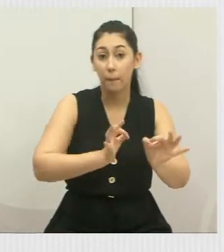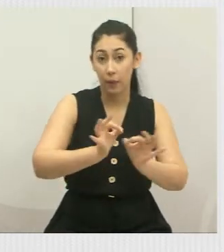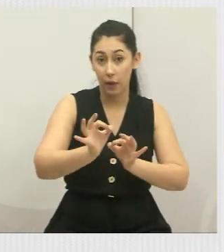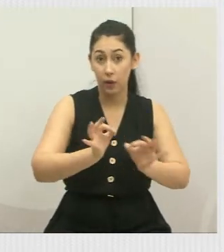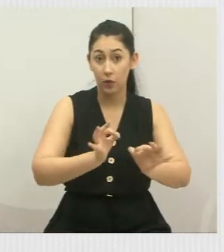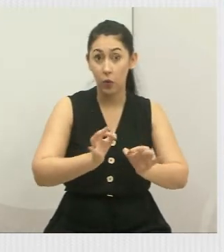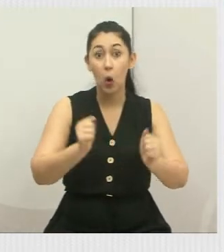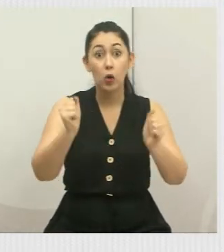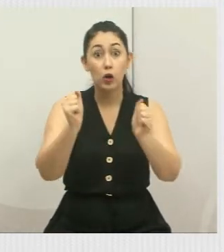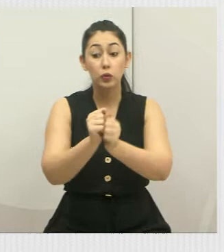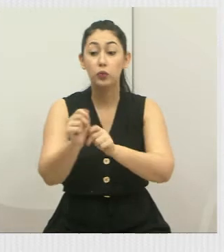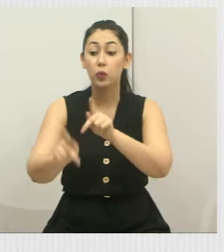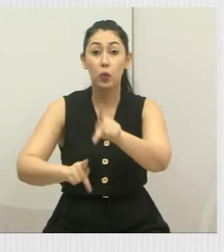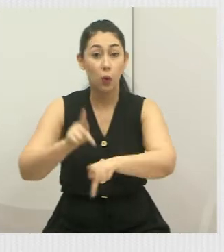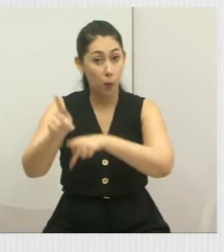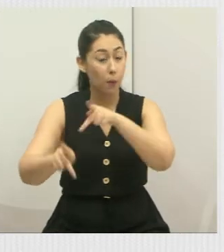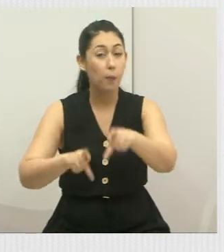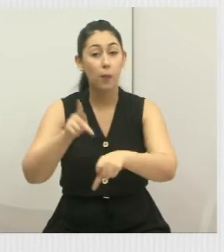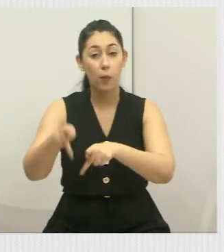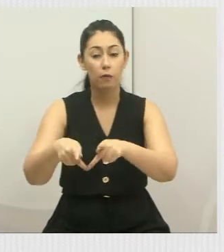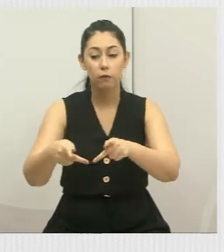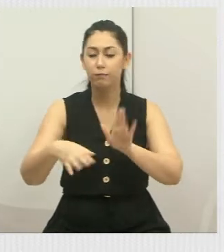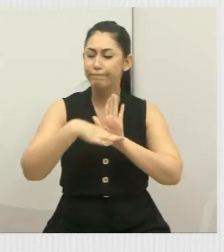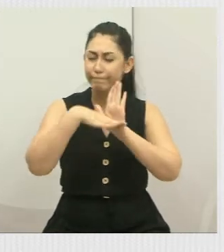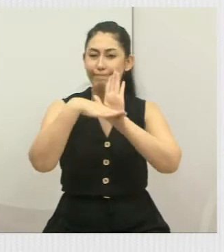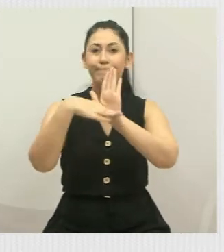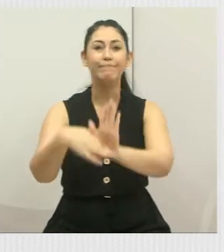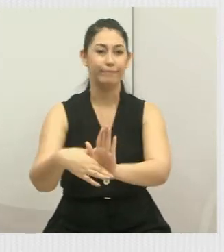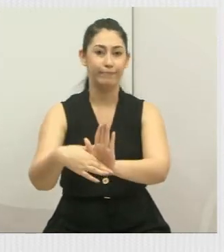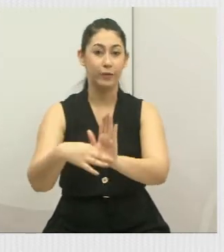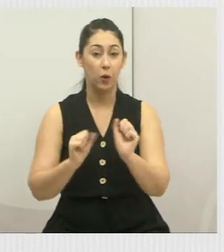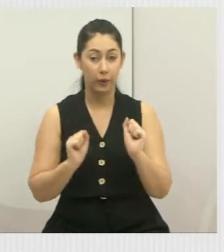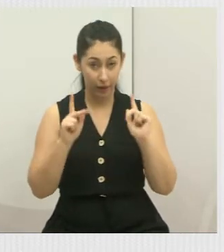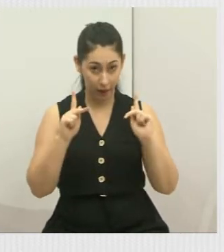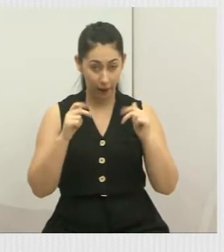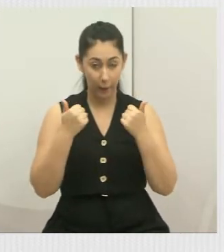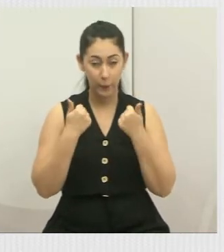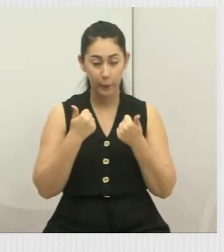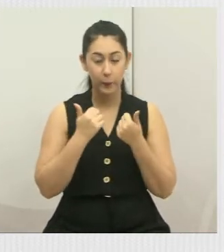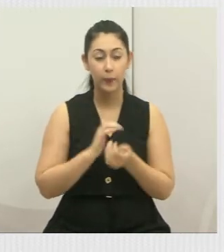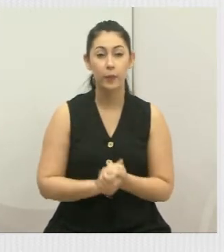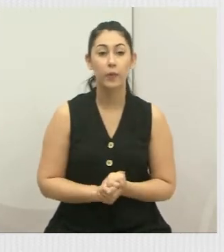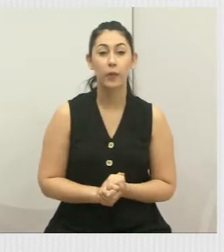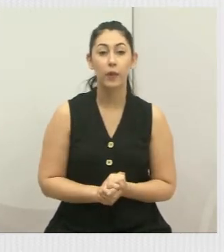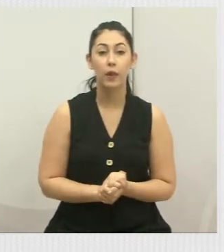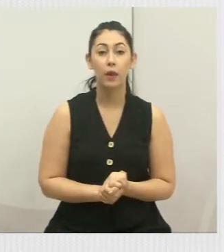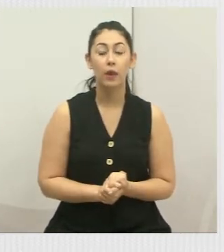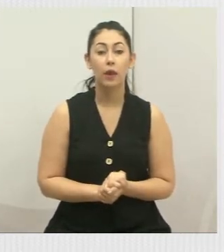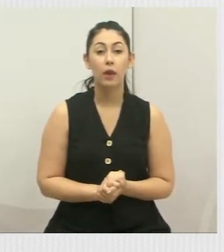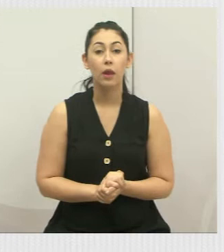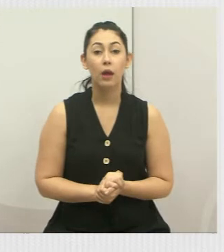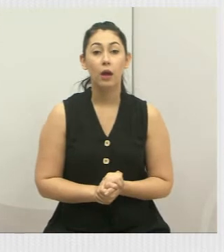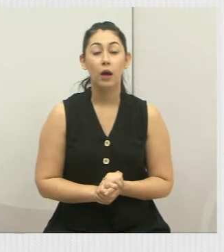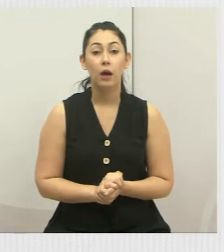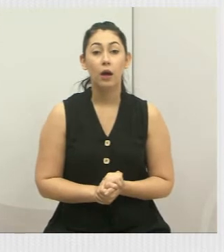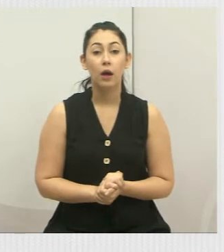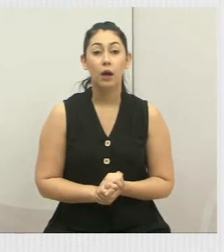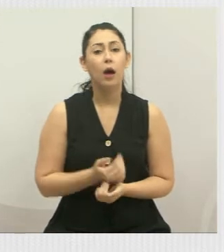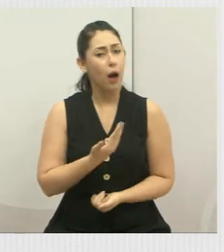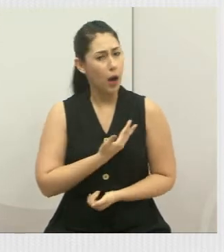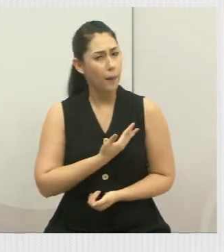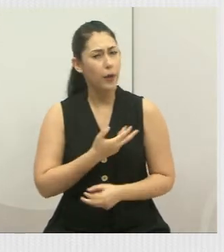por Jacareí, para Jacareí. Ok? Queridos, por isso, você é